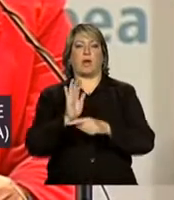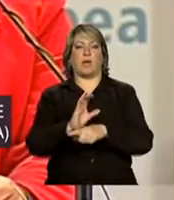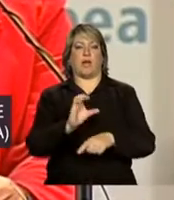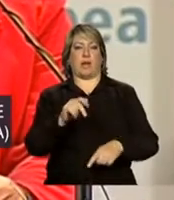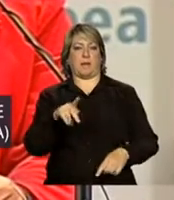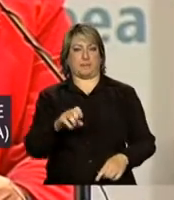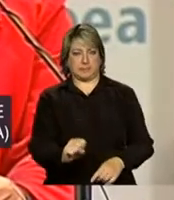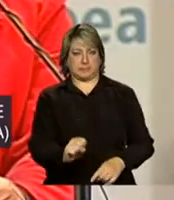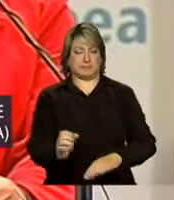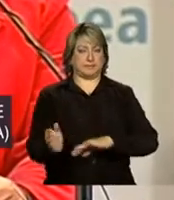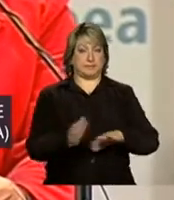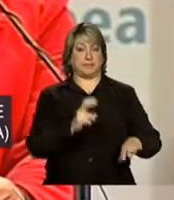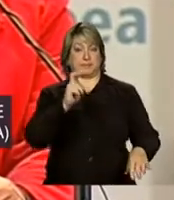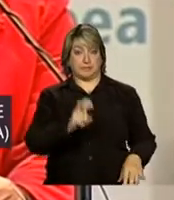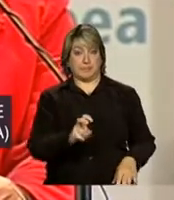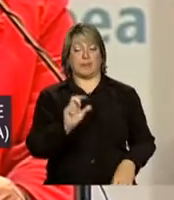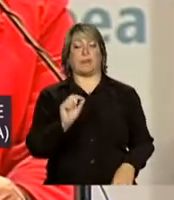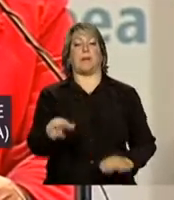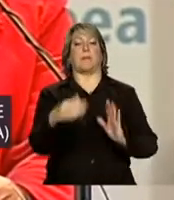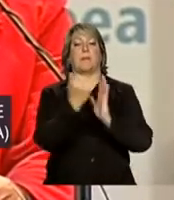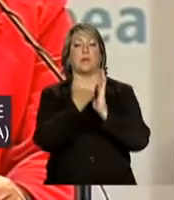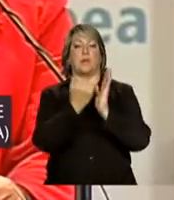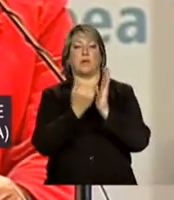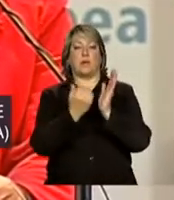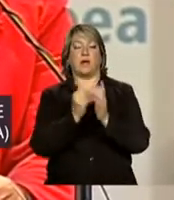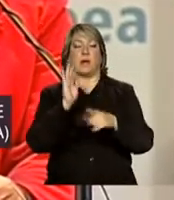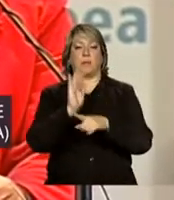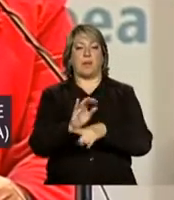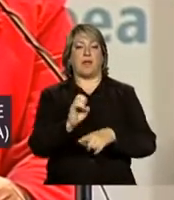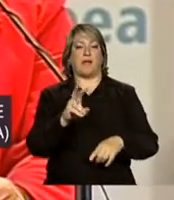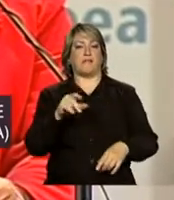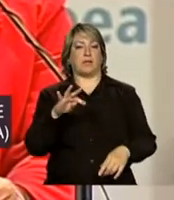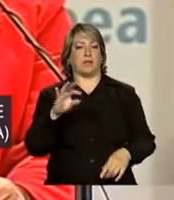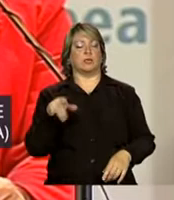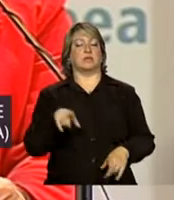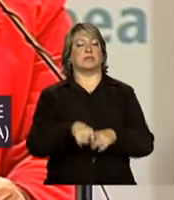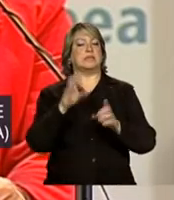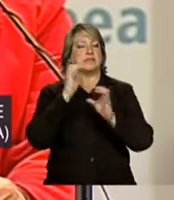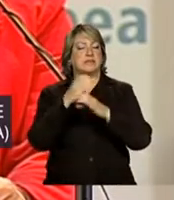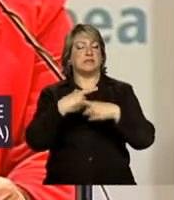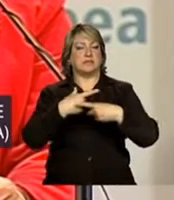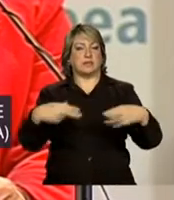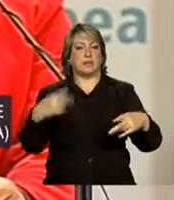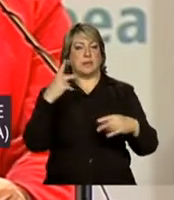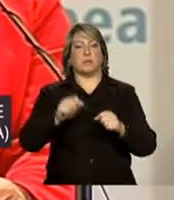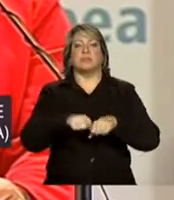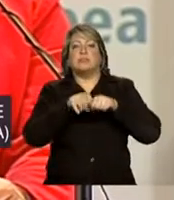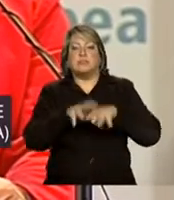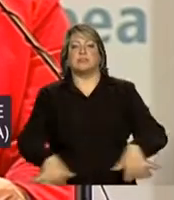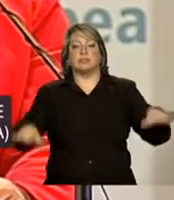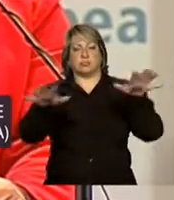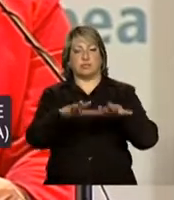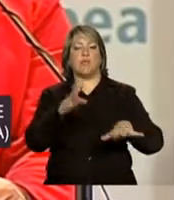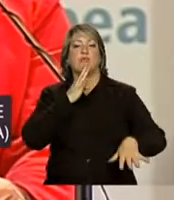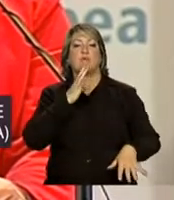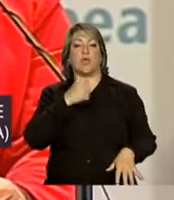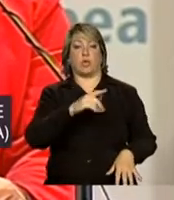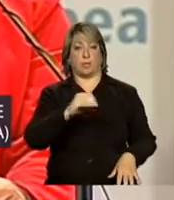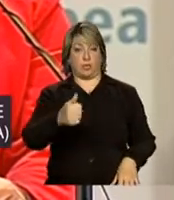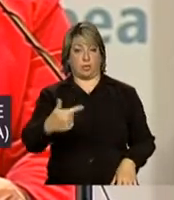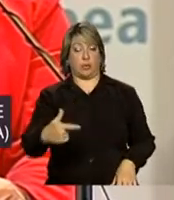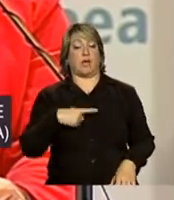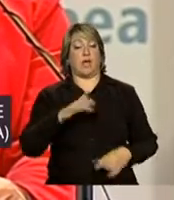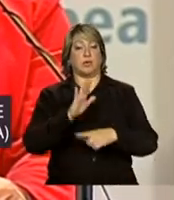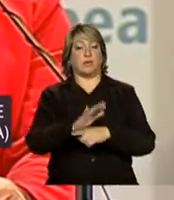CAPES. Quinto, o programa de apoio a eventos científicos para a disseminação do conhecimento, que em 2012